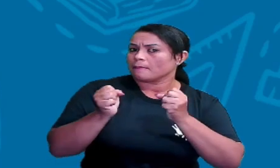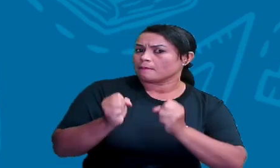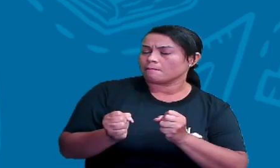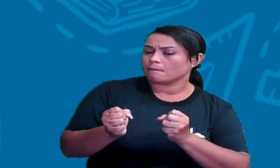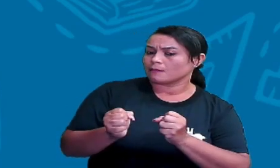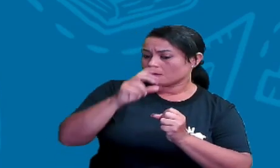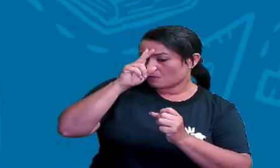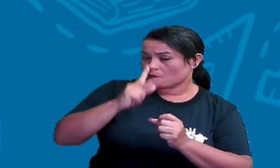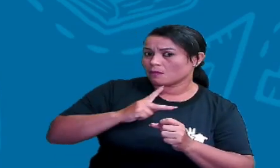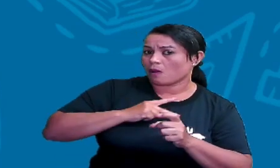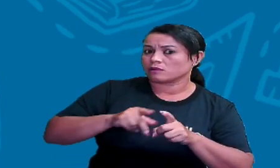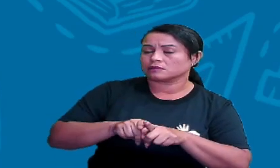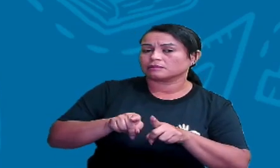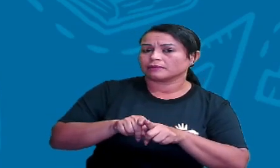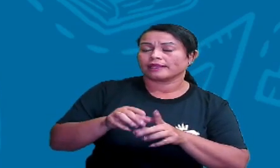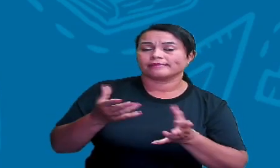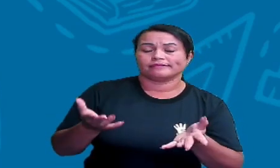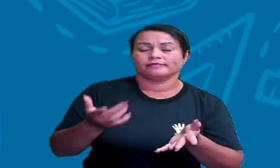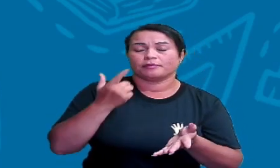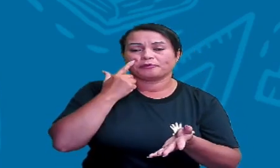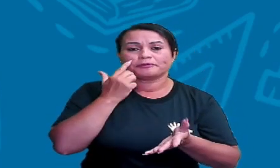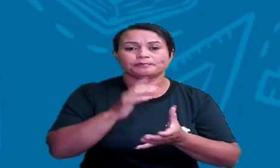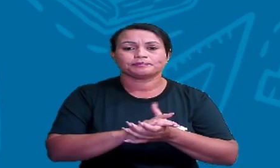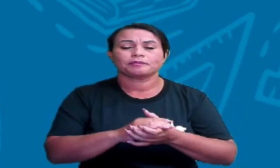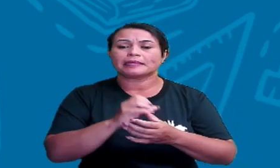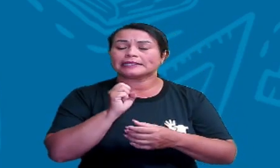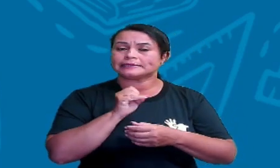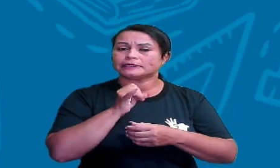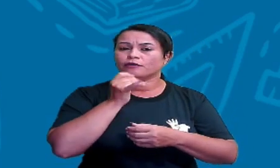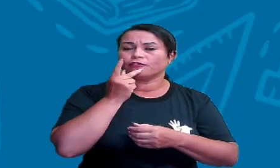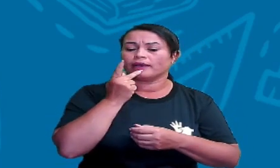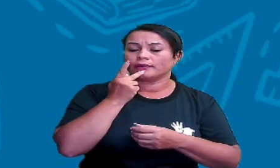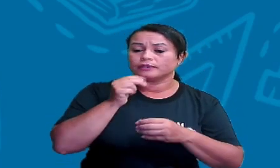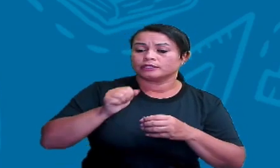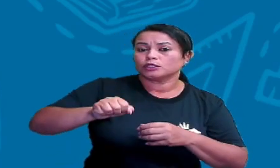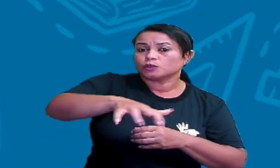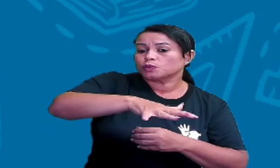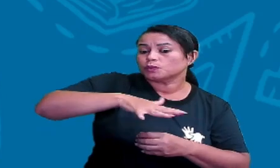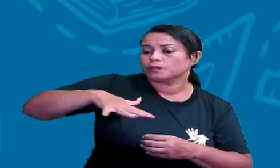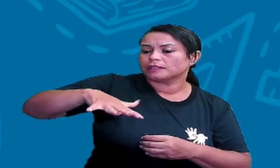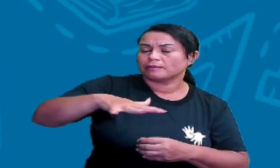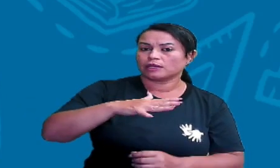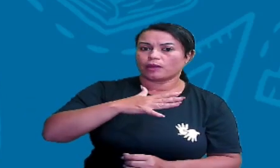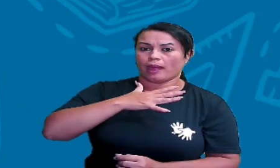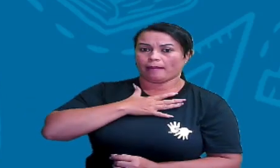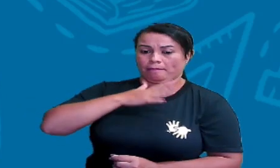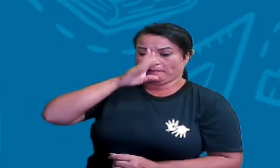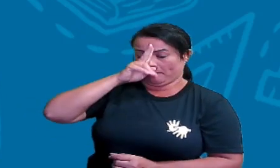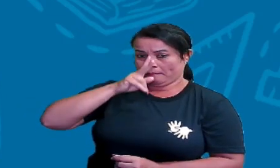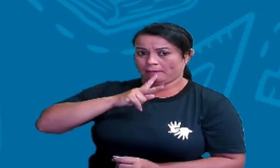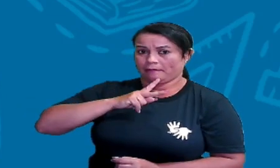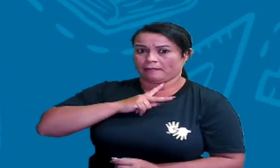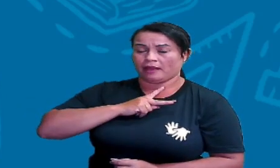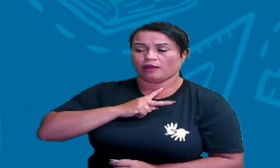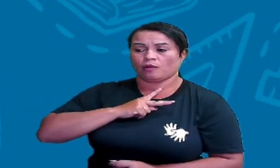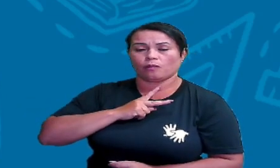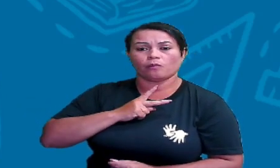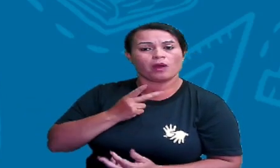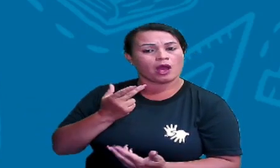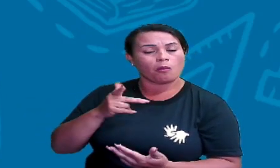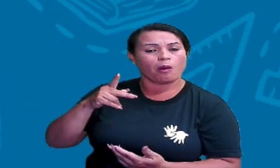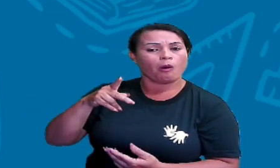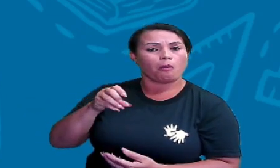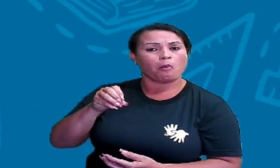para ser um território. Então, se eu digo que um espaço é o meu território, eu dou a ele um sentimento